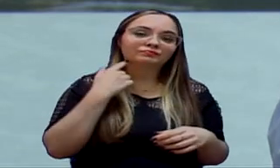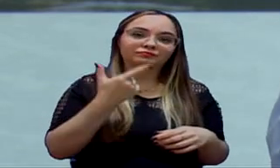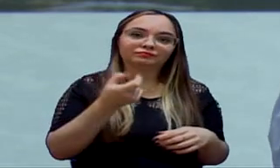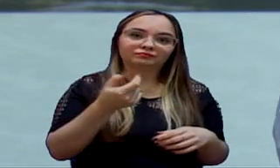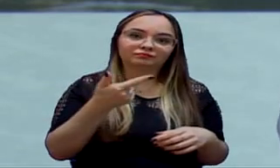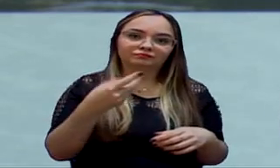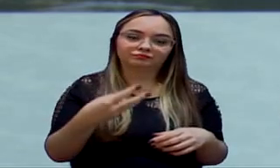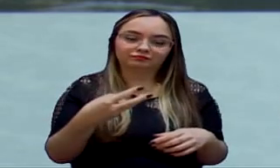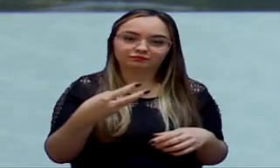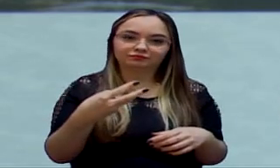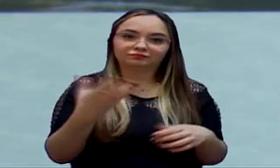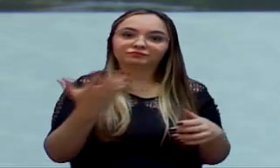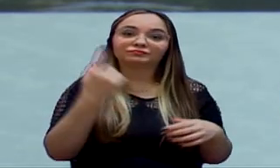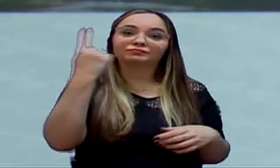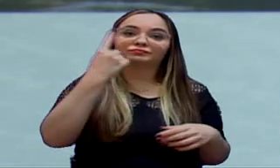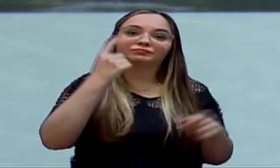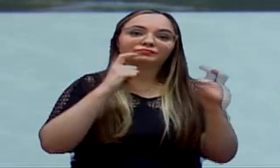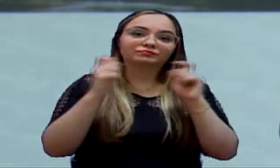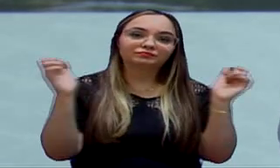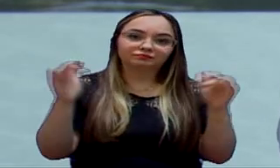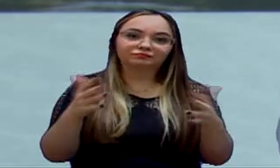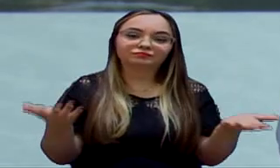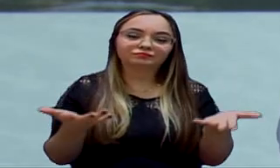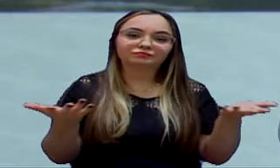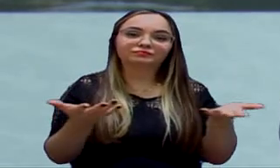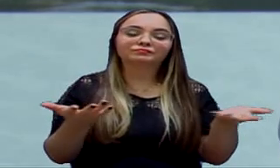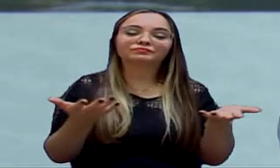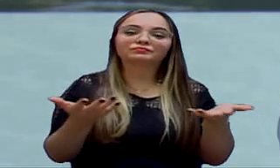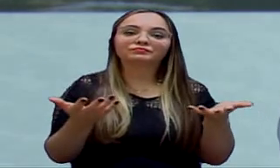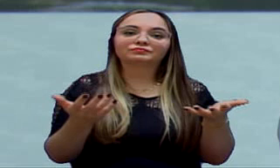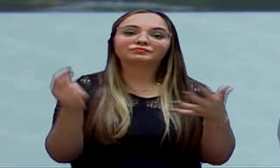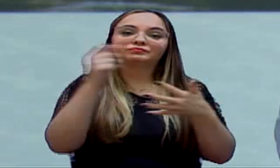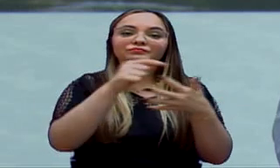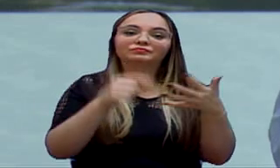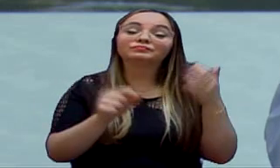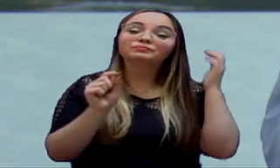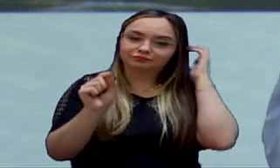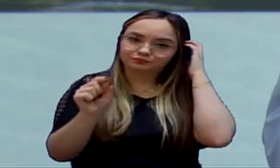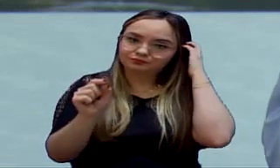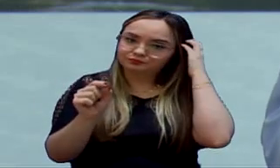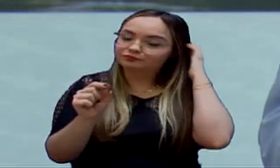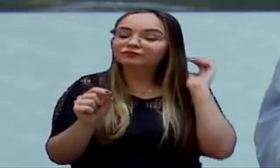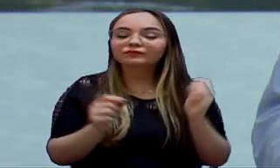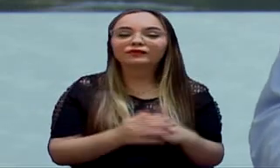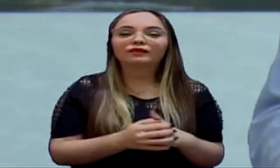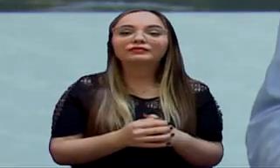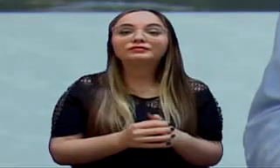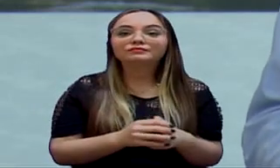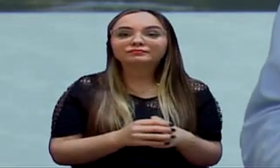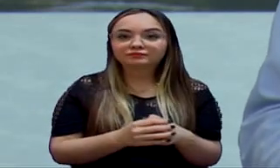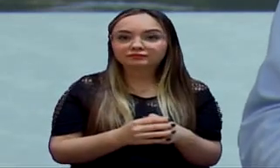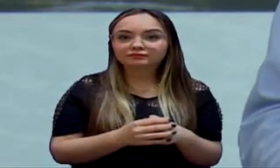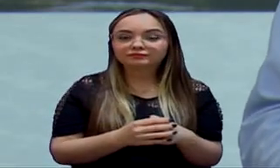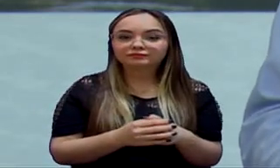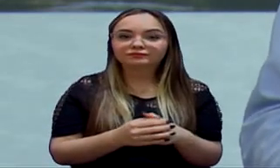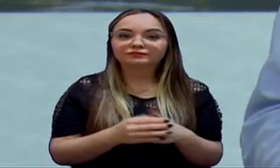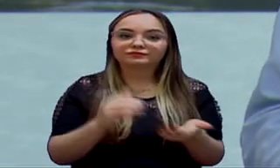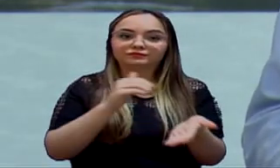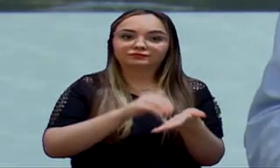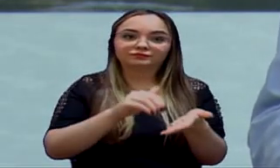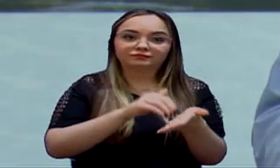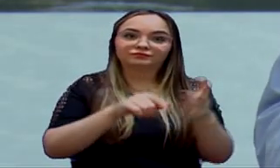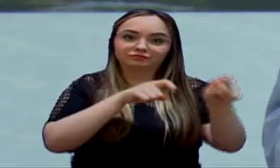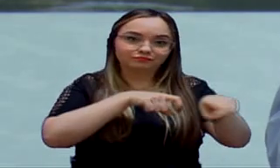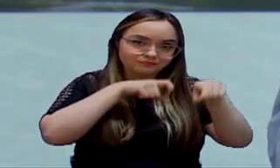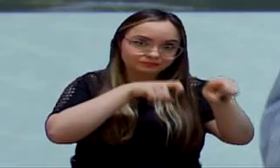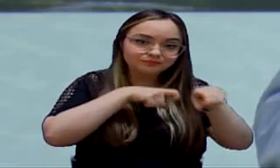rodada de audiências serão apresentados os seguintes entes e pastas a secretaria da